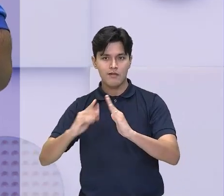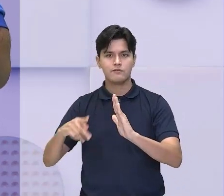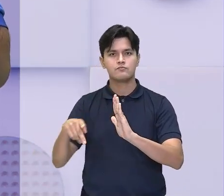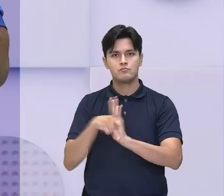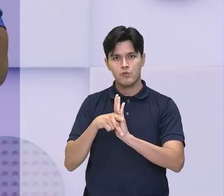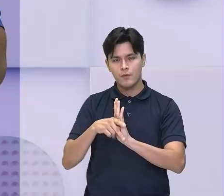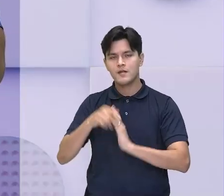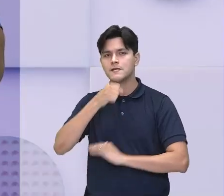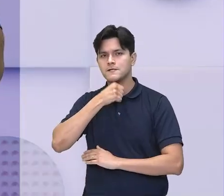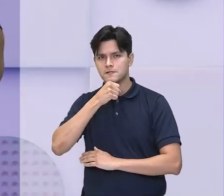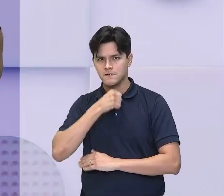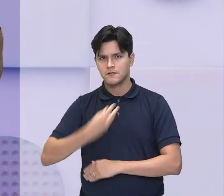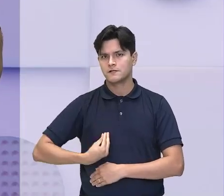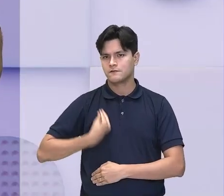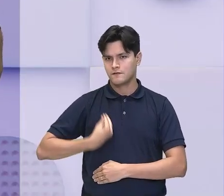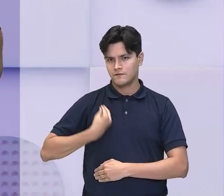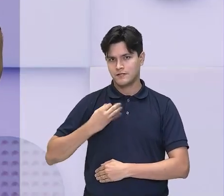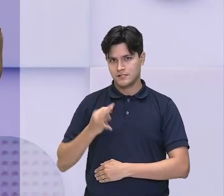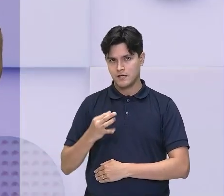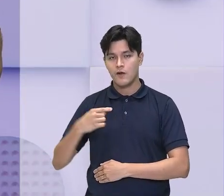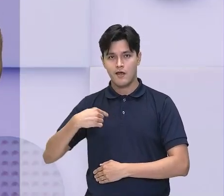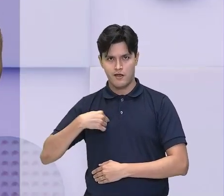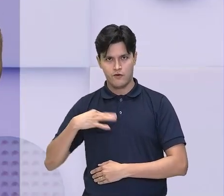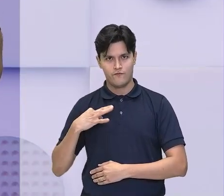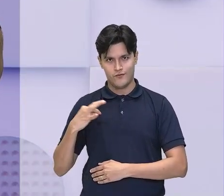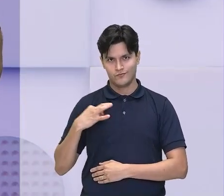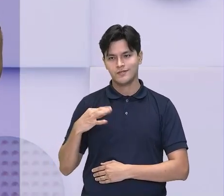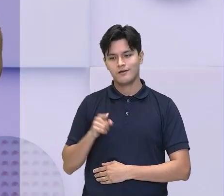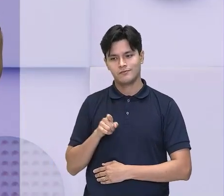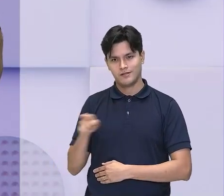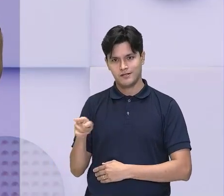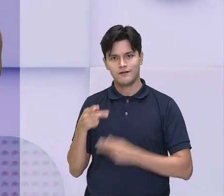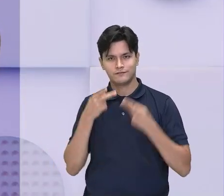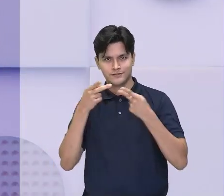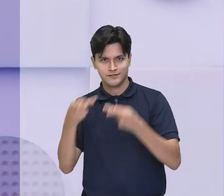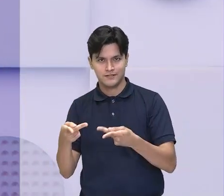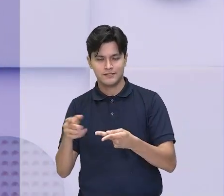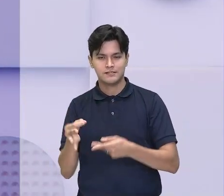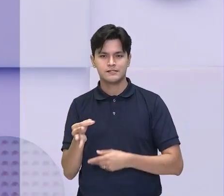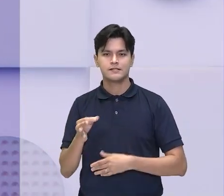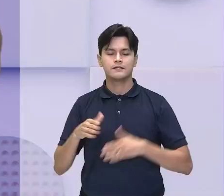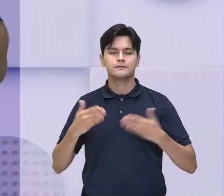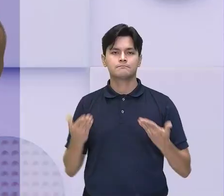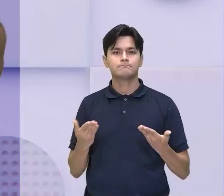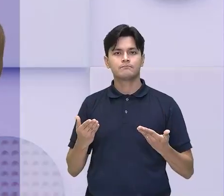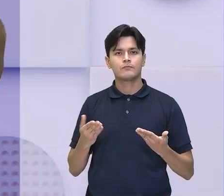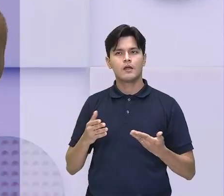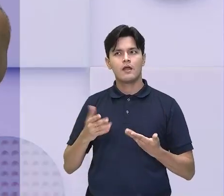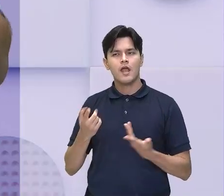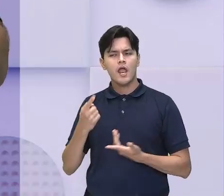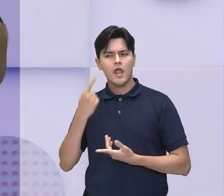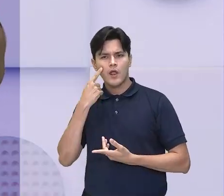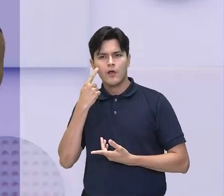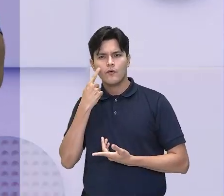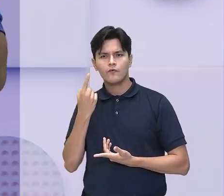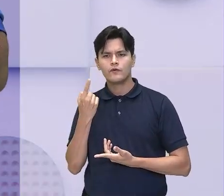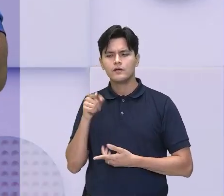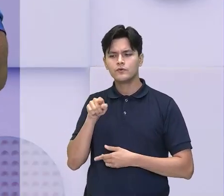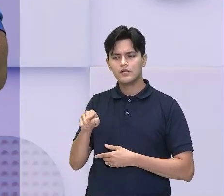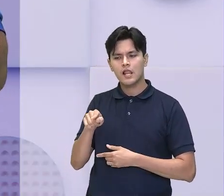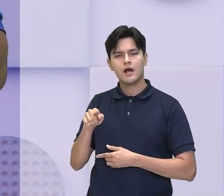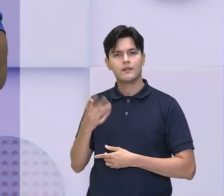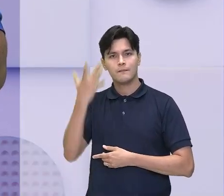vagas. Eu vejo pessoas que às vezes ficam cantando o inário da congregacional da igreja como uma maneira de lidar